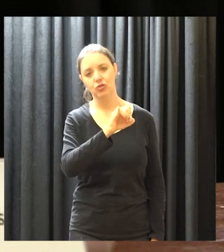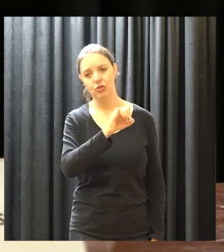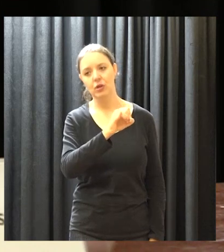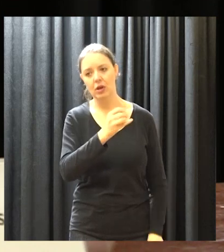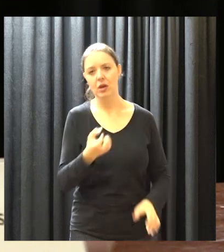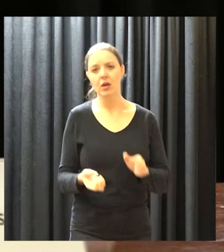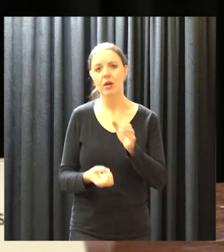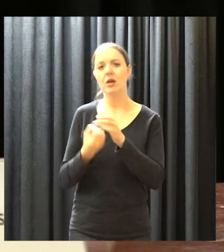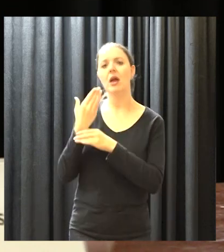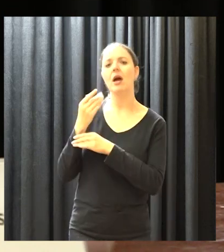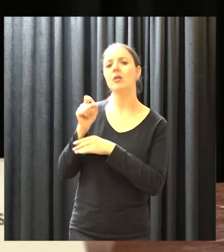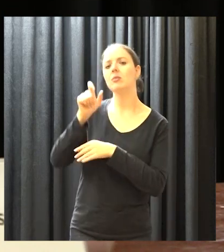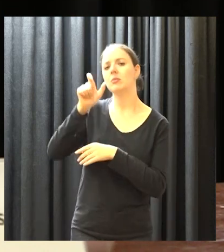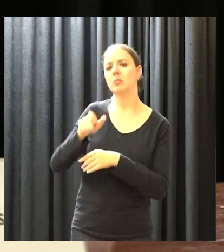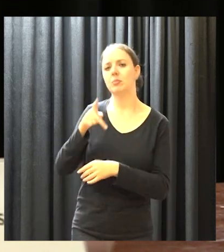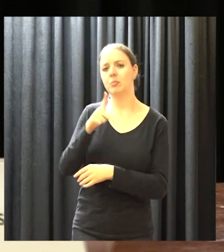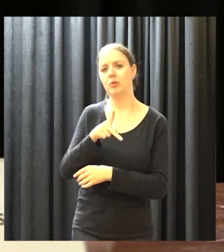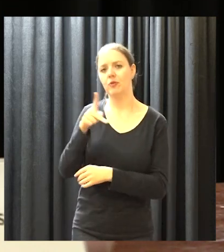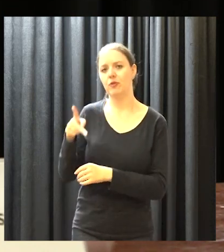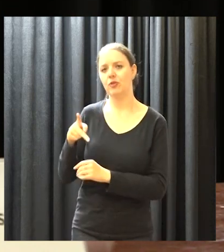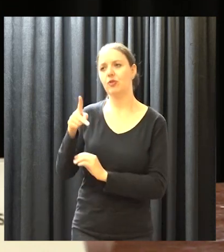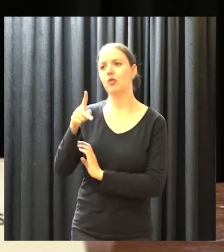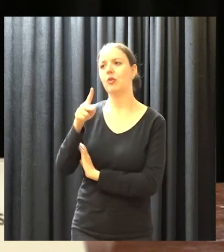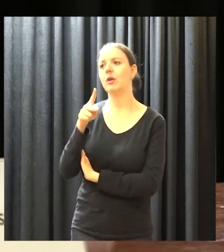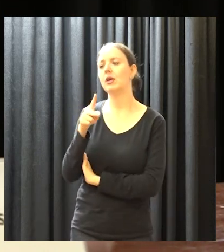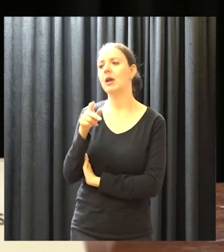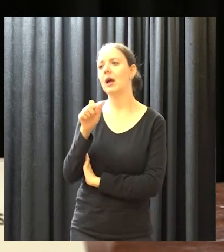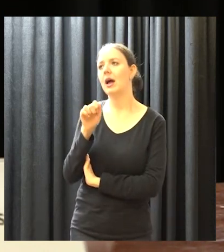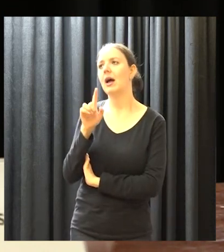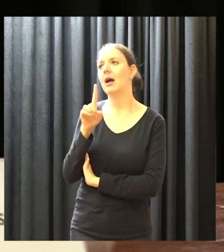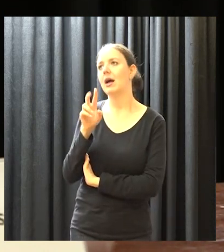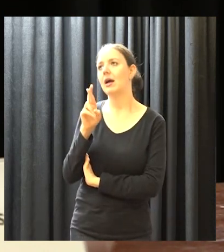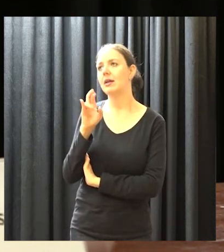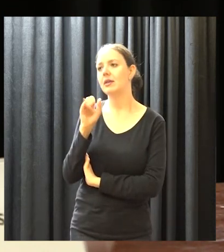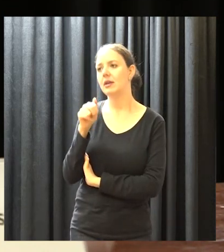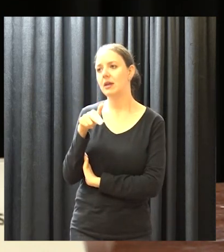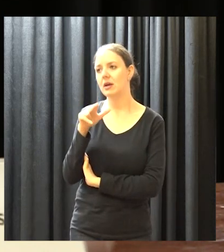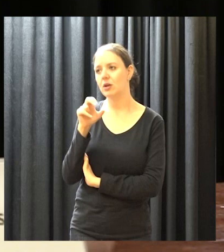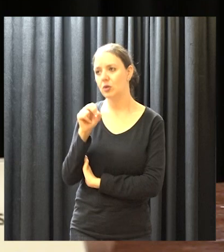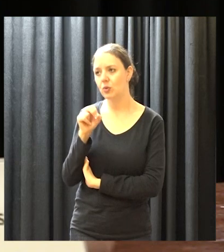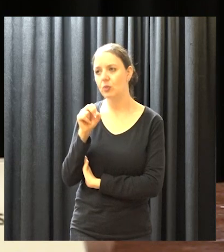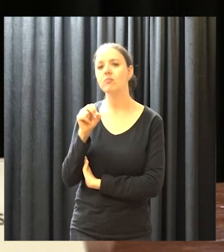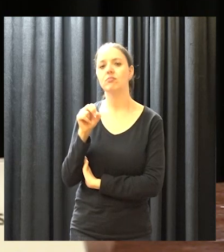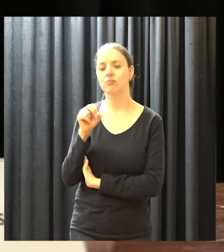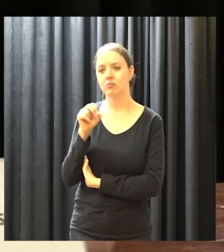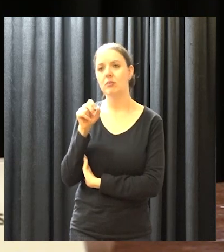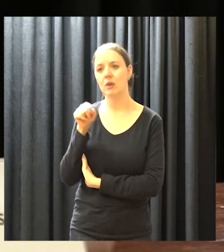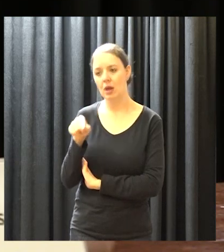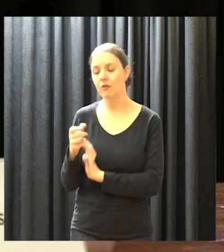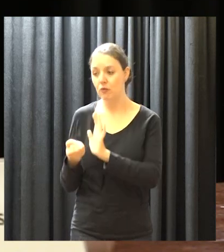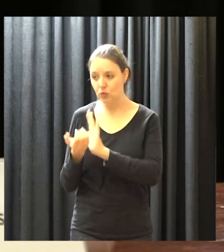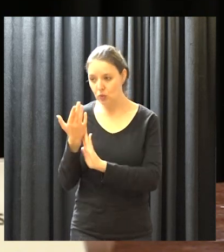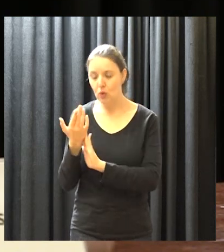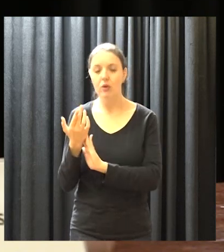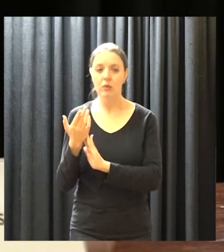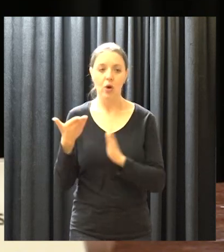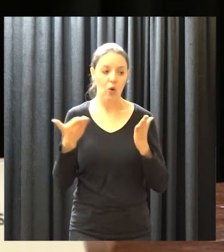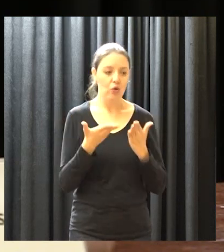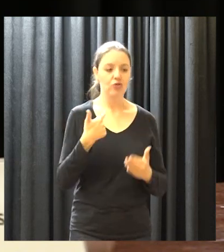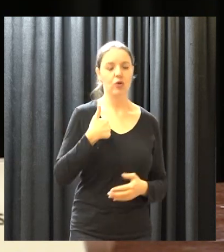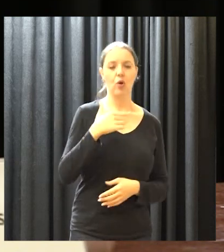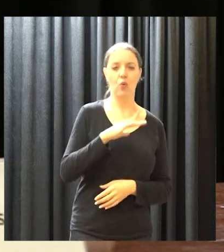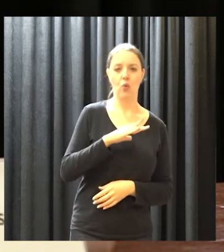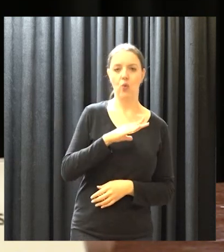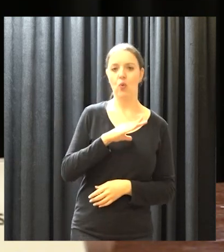professor Adriano Henrique Neuerberg. E esse núcleo, ele vem desenvolvendo pesquisas, estudos